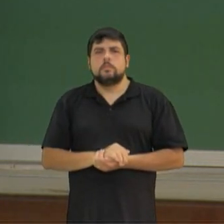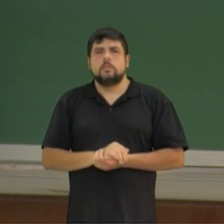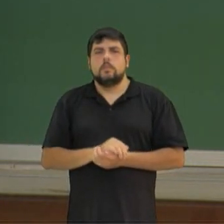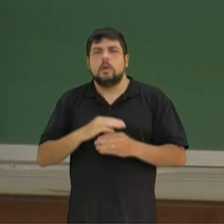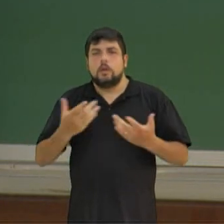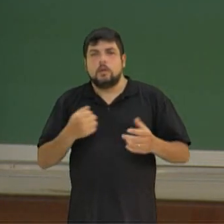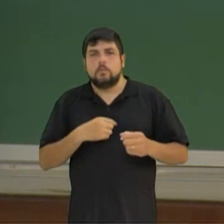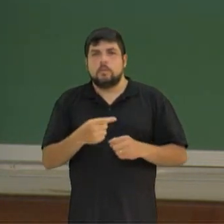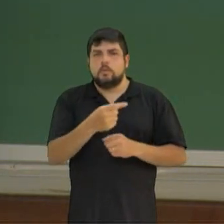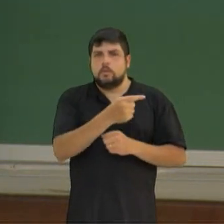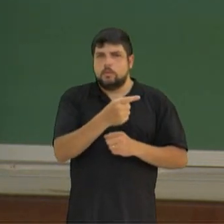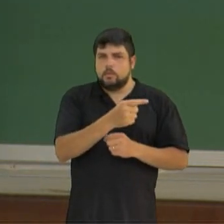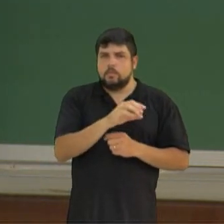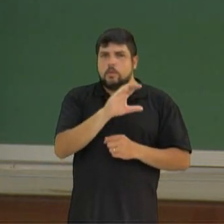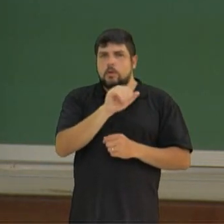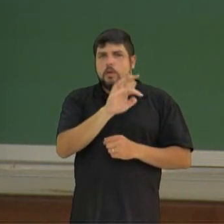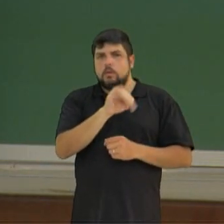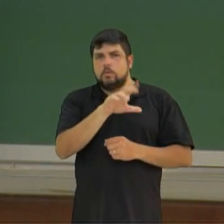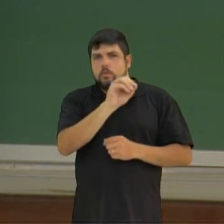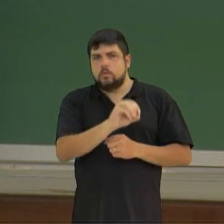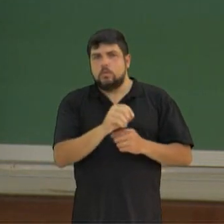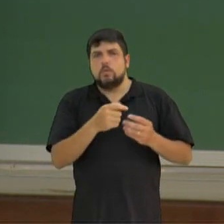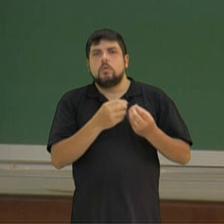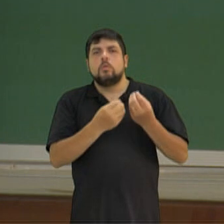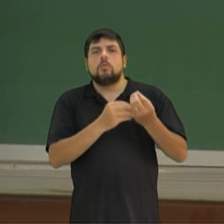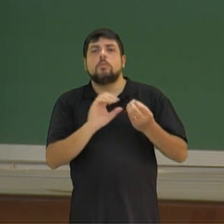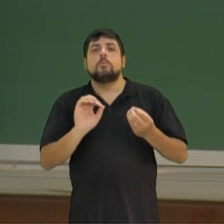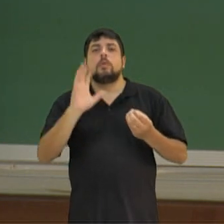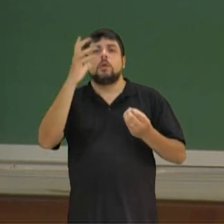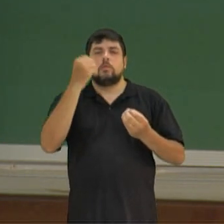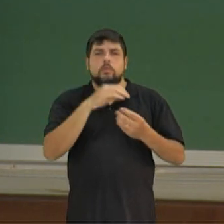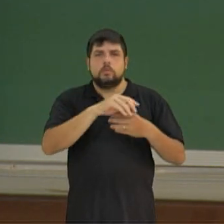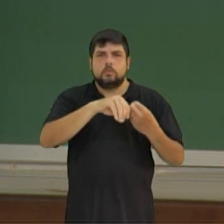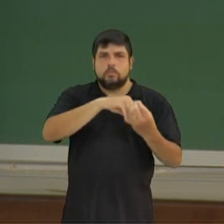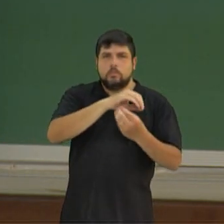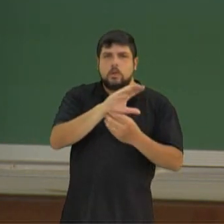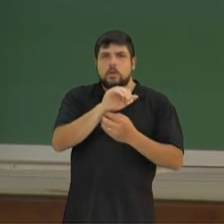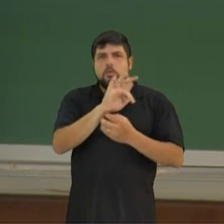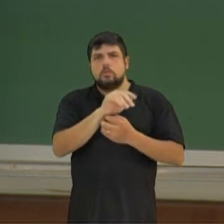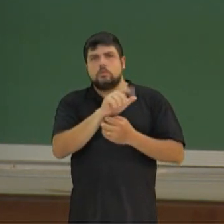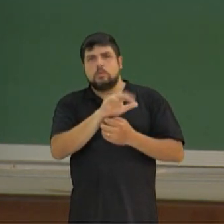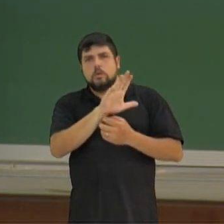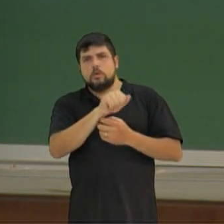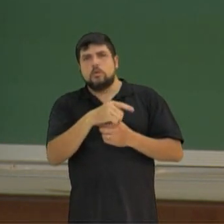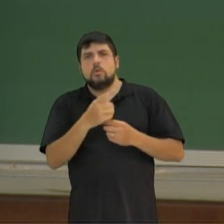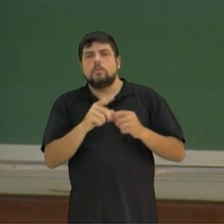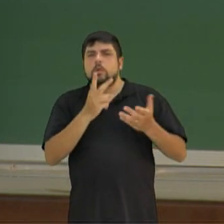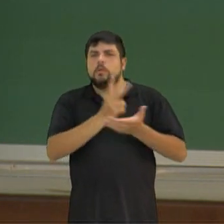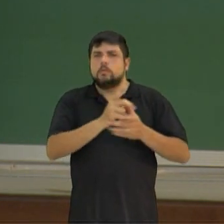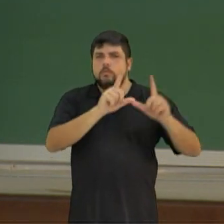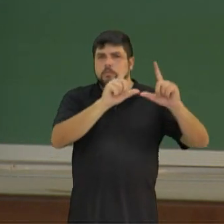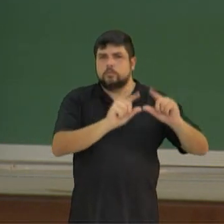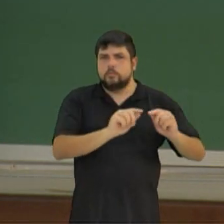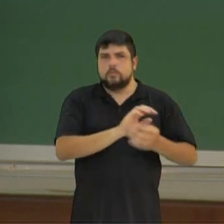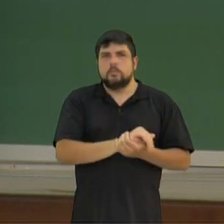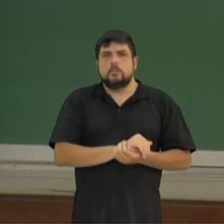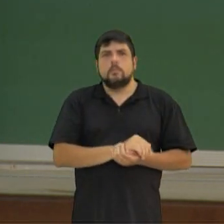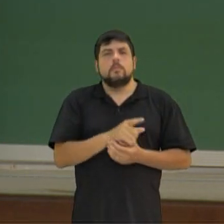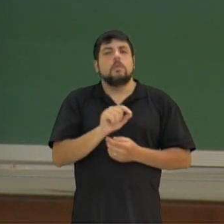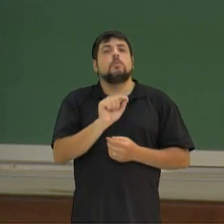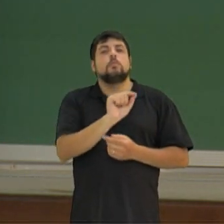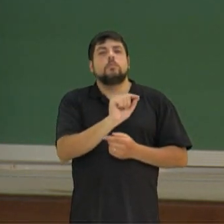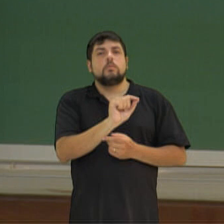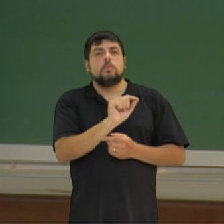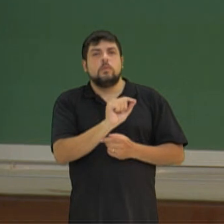na eletrólise chamamos de cátodo, vai ocorrer a semi-reação catódica, que é sempre uma redução, ou seja, vai